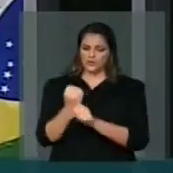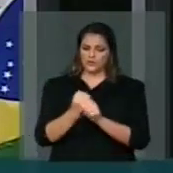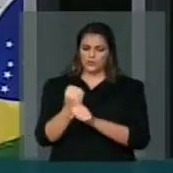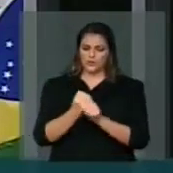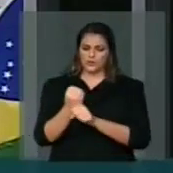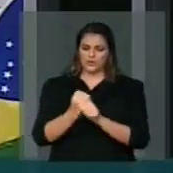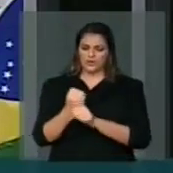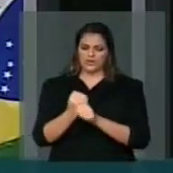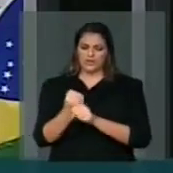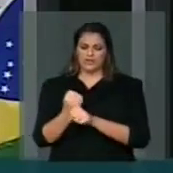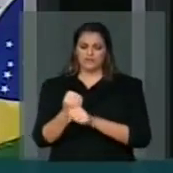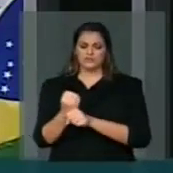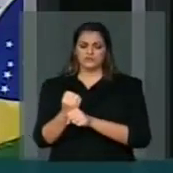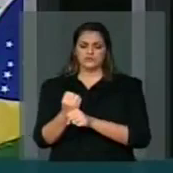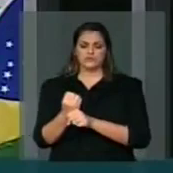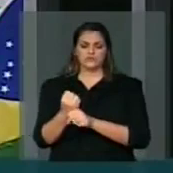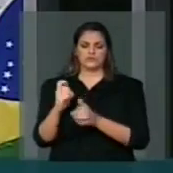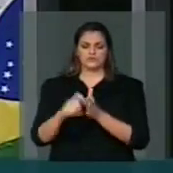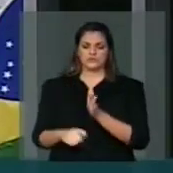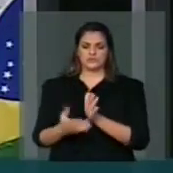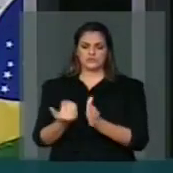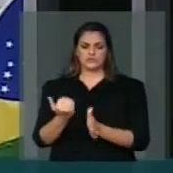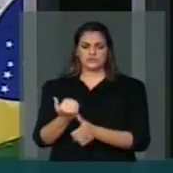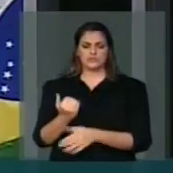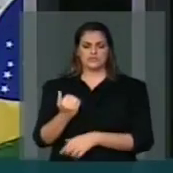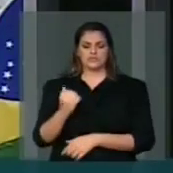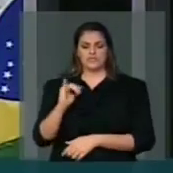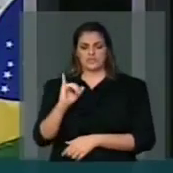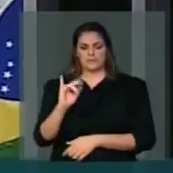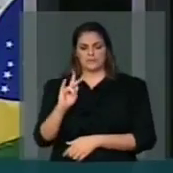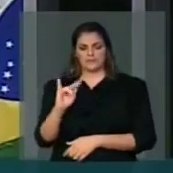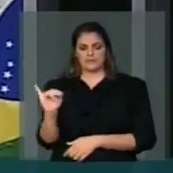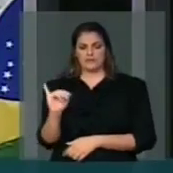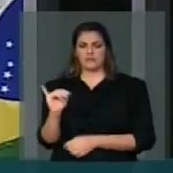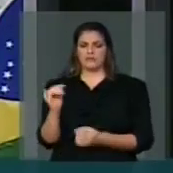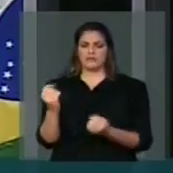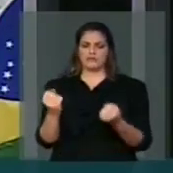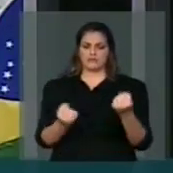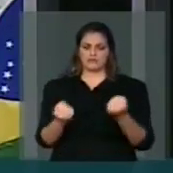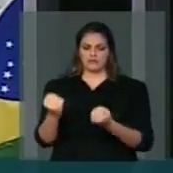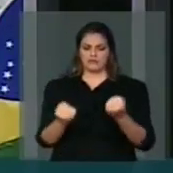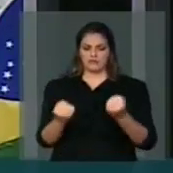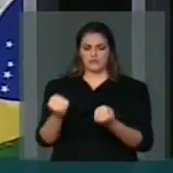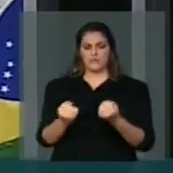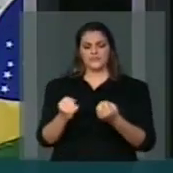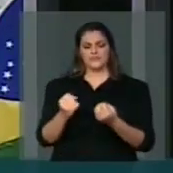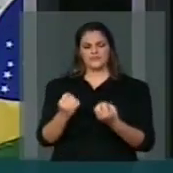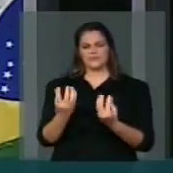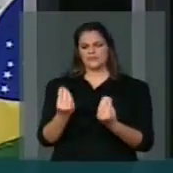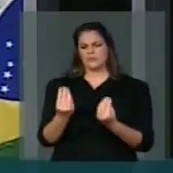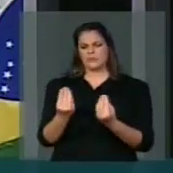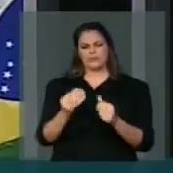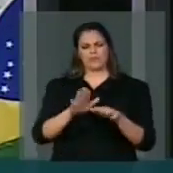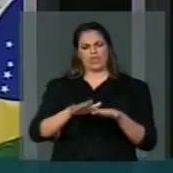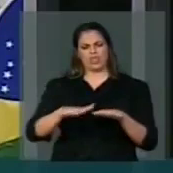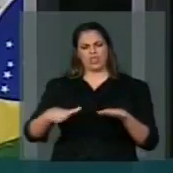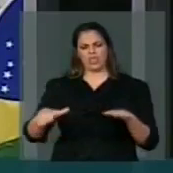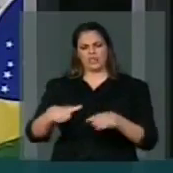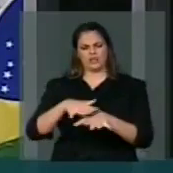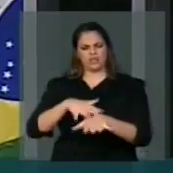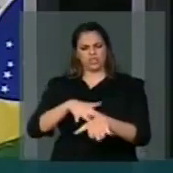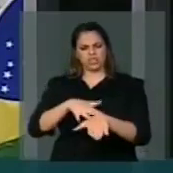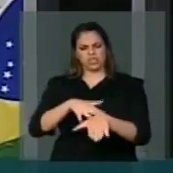isentando linha branca, isentando o IPI de automóveis, enchendo as ruas brasileiras de